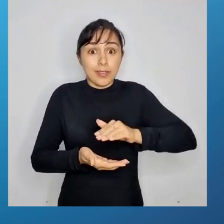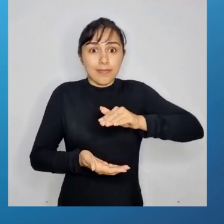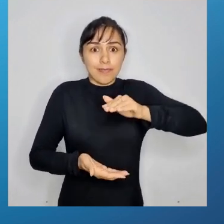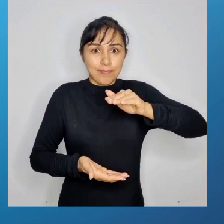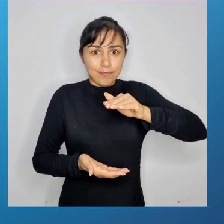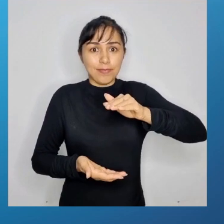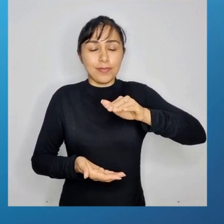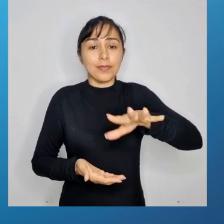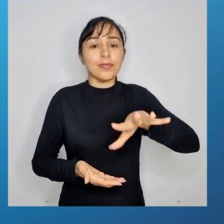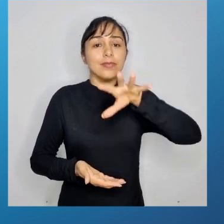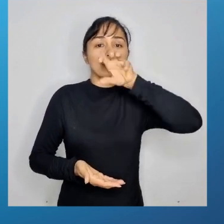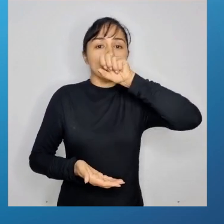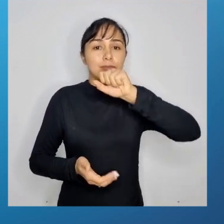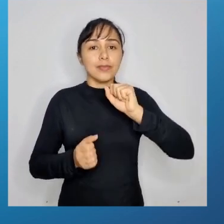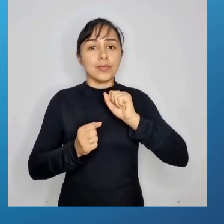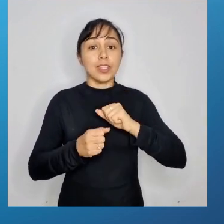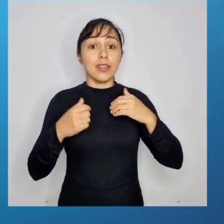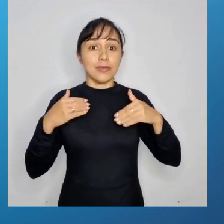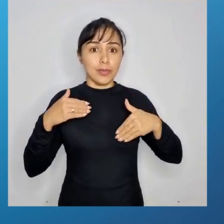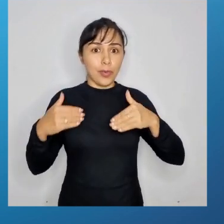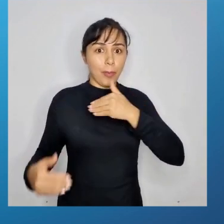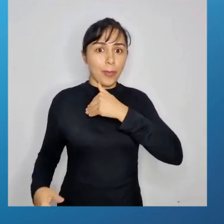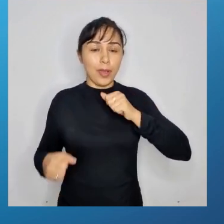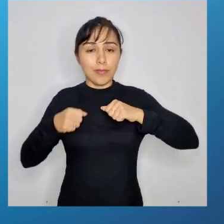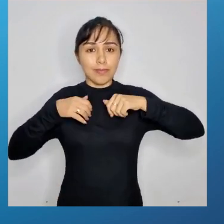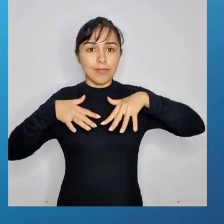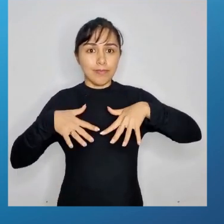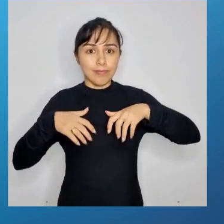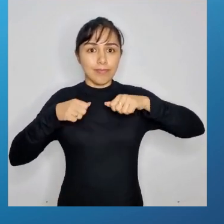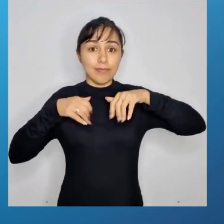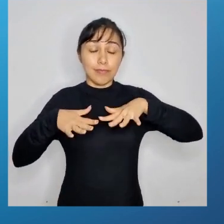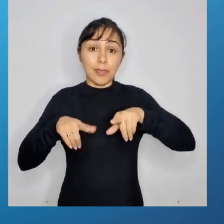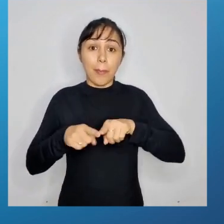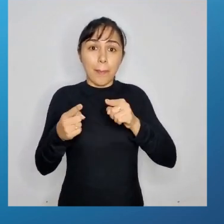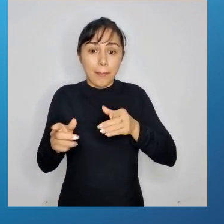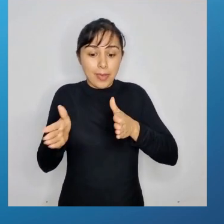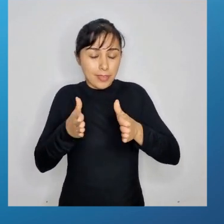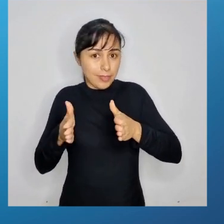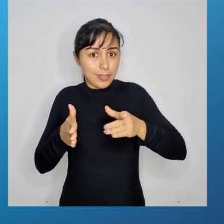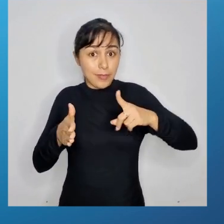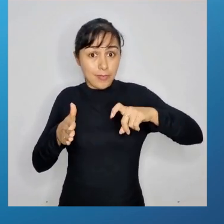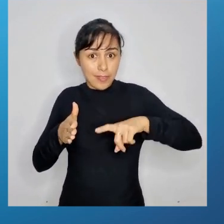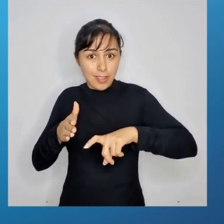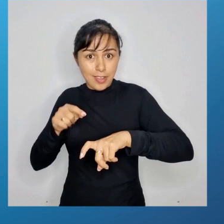Vale destacar que na fase larval, eles apresentam respiração branquial.